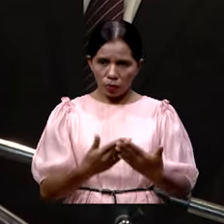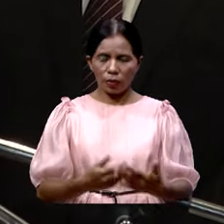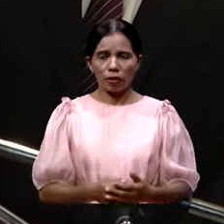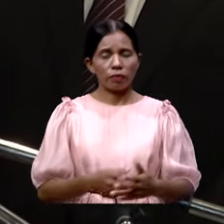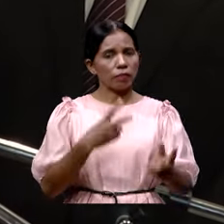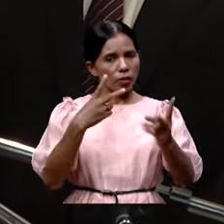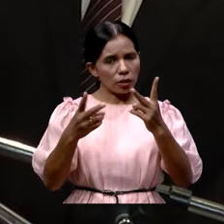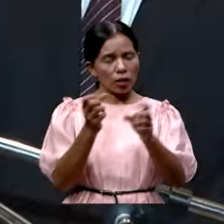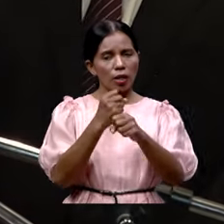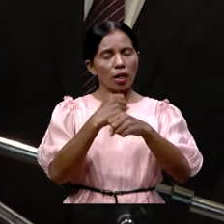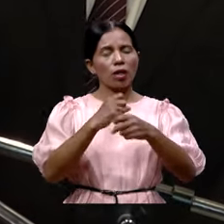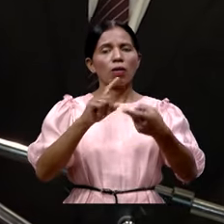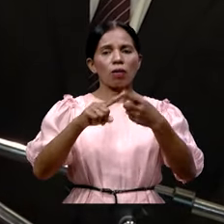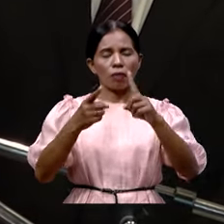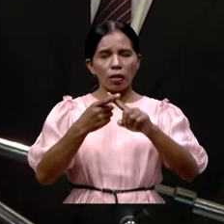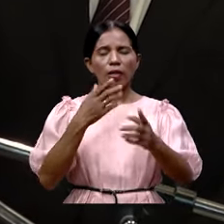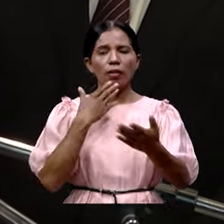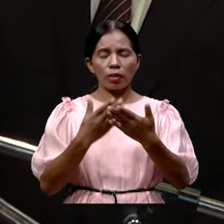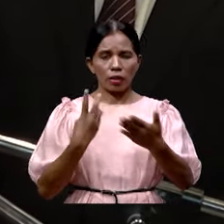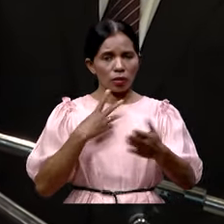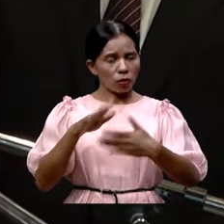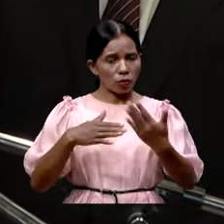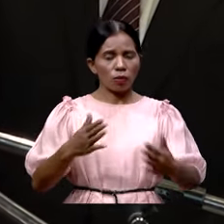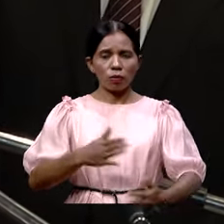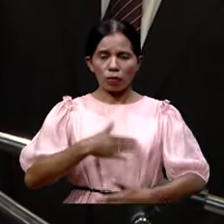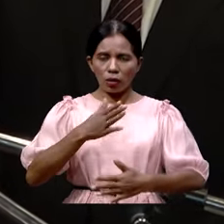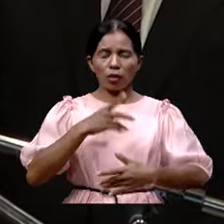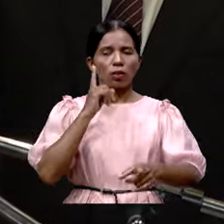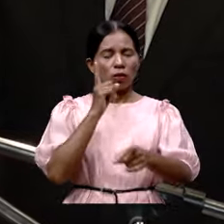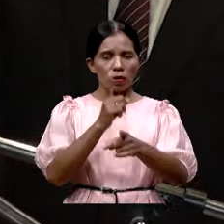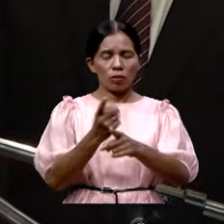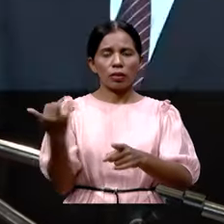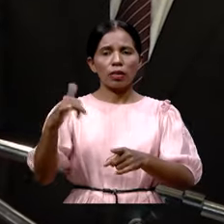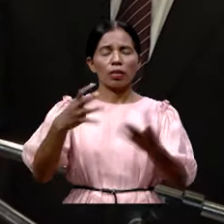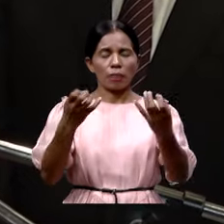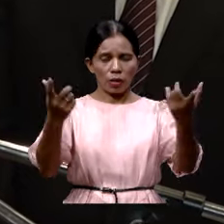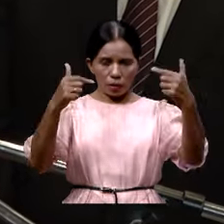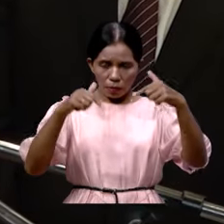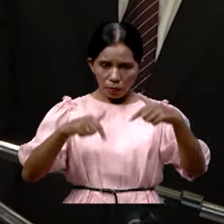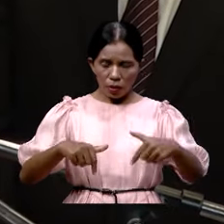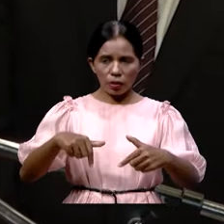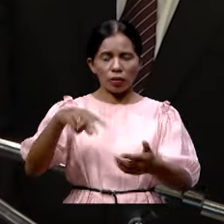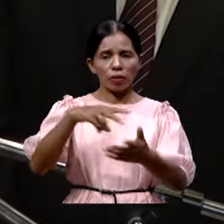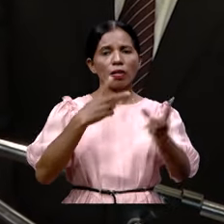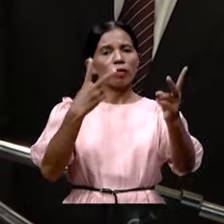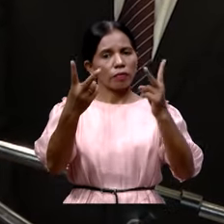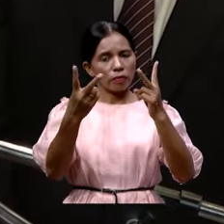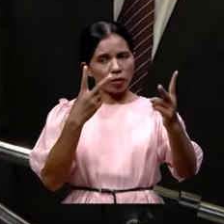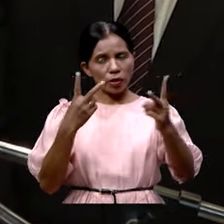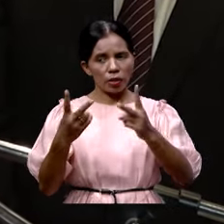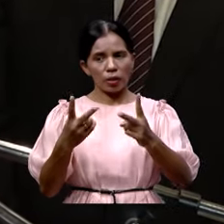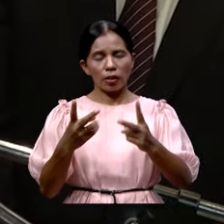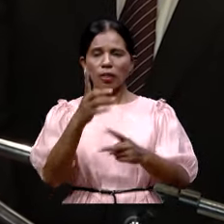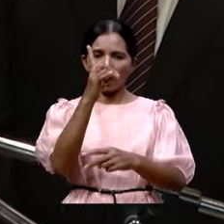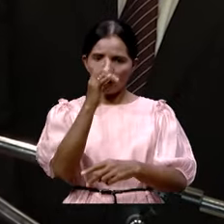E todo tu hago contente de teves, que será luquida mais, será tu, né? Visita pelo menos